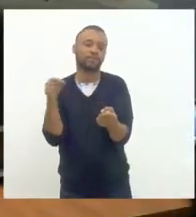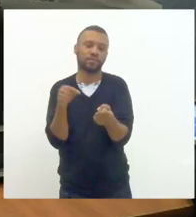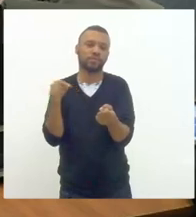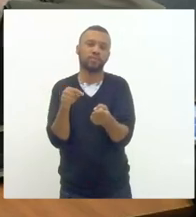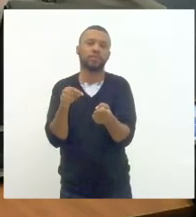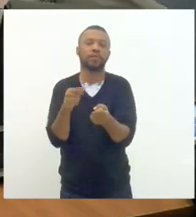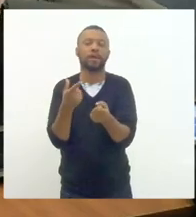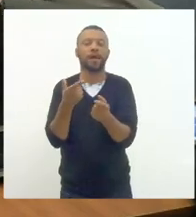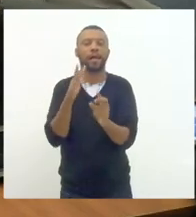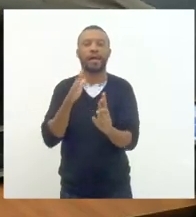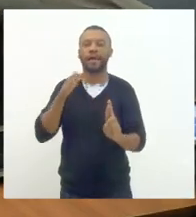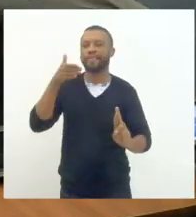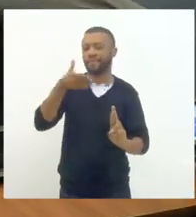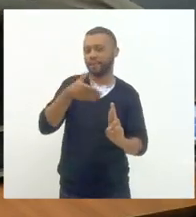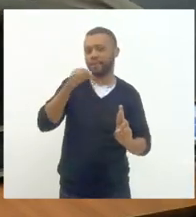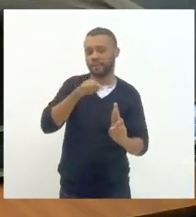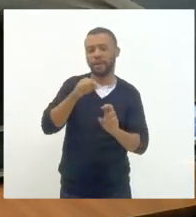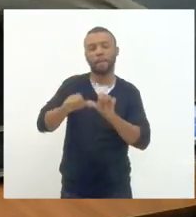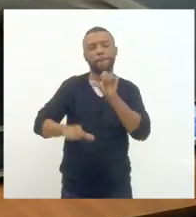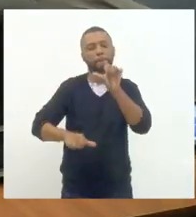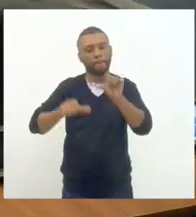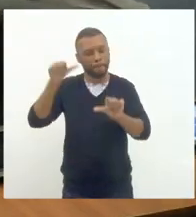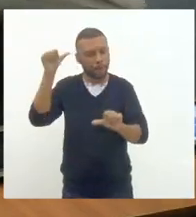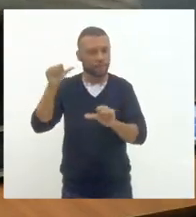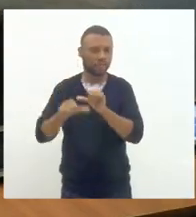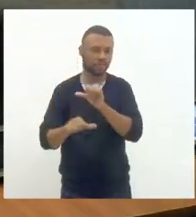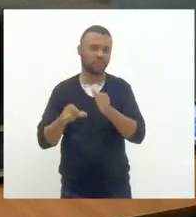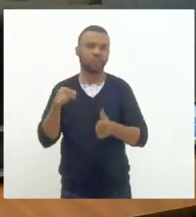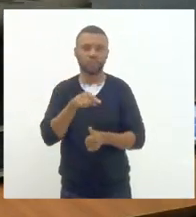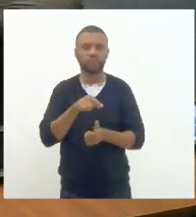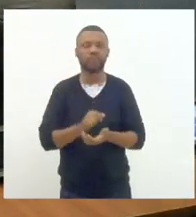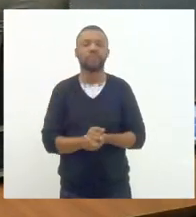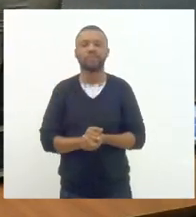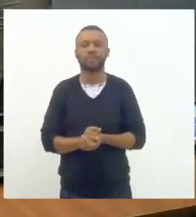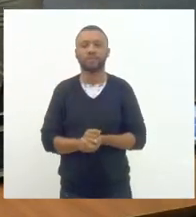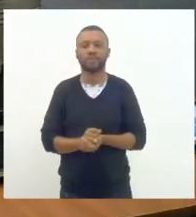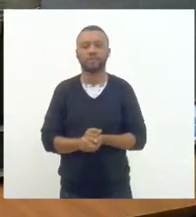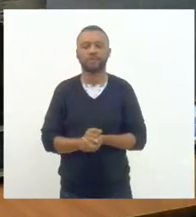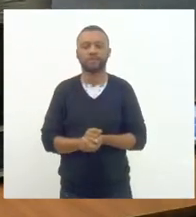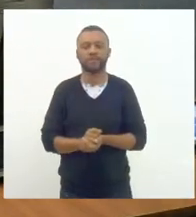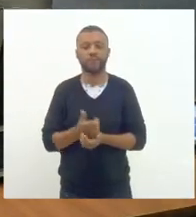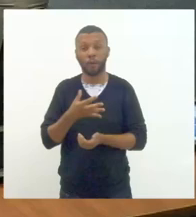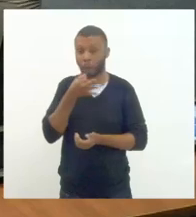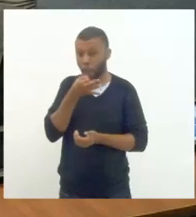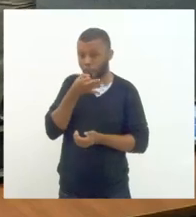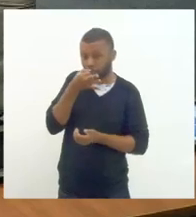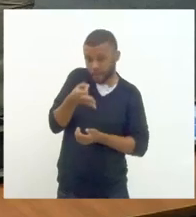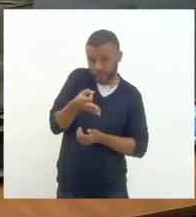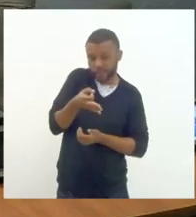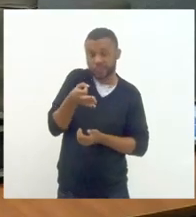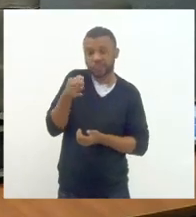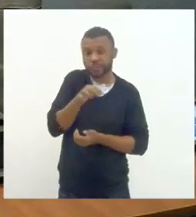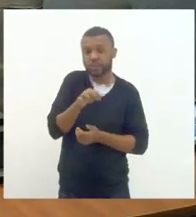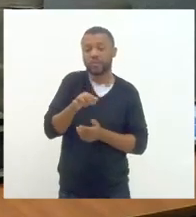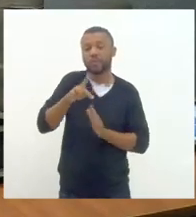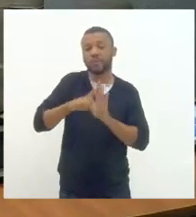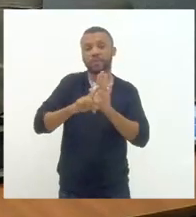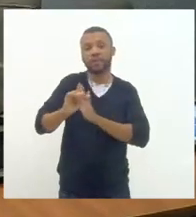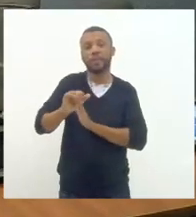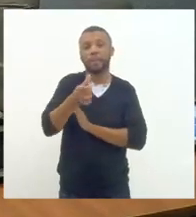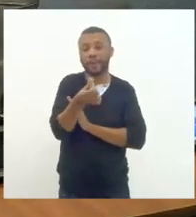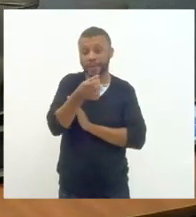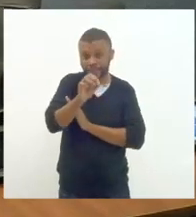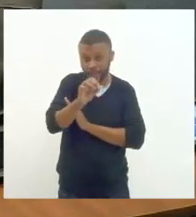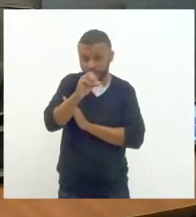a referida modificação, e isso posto, meu parecer ao projeto de lei 6034